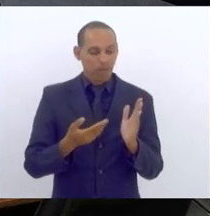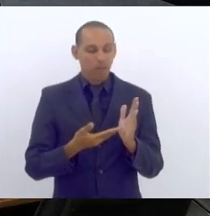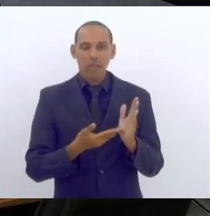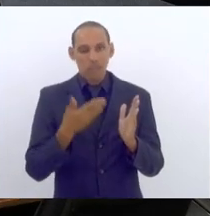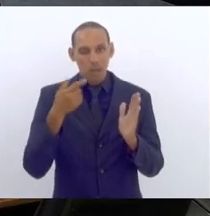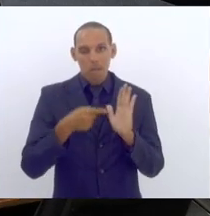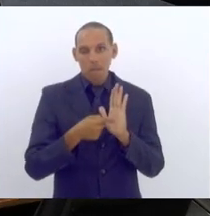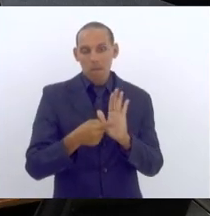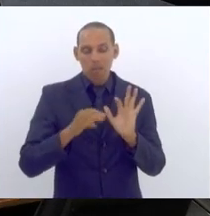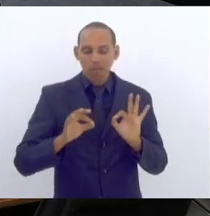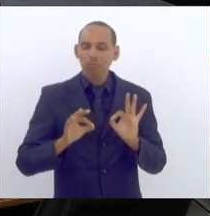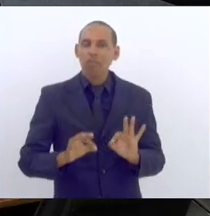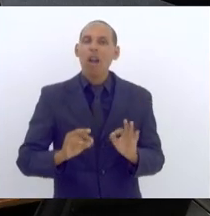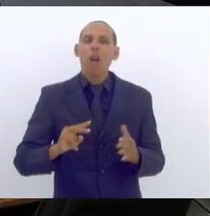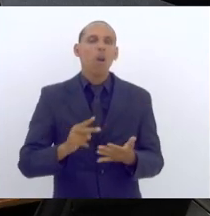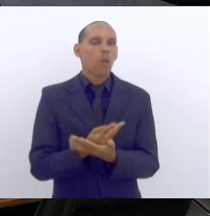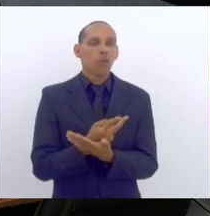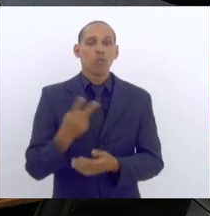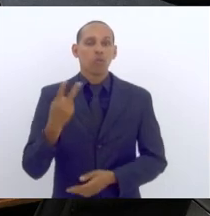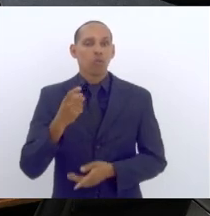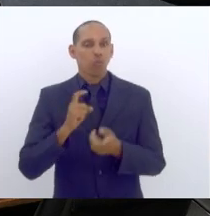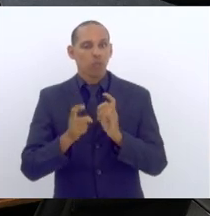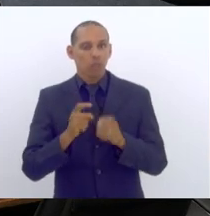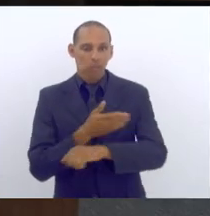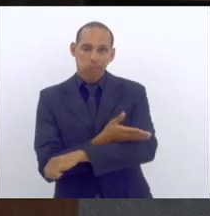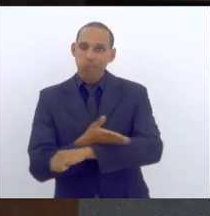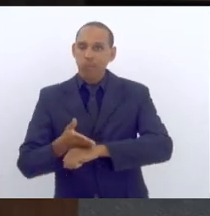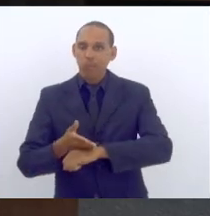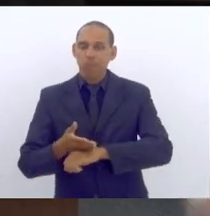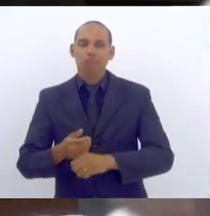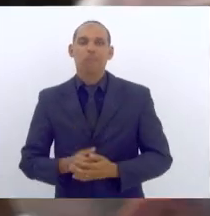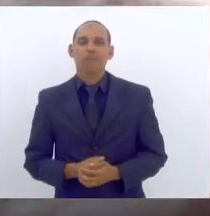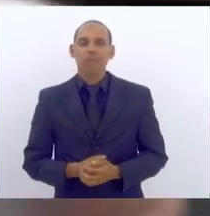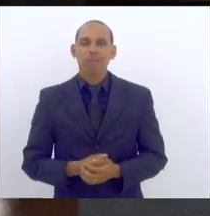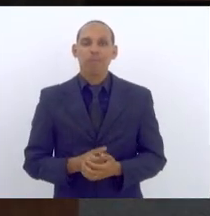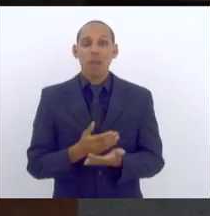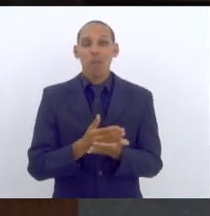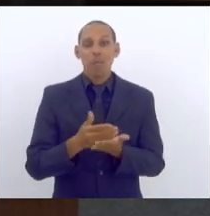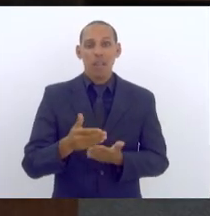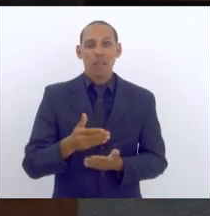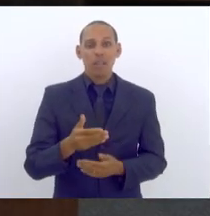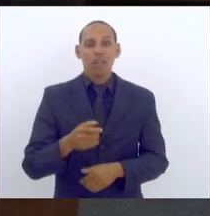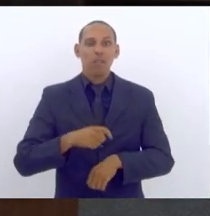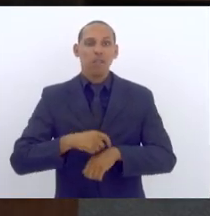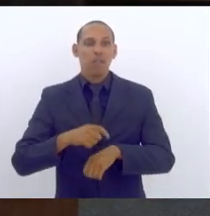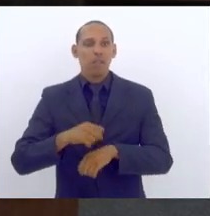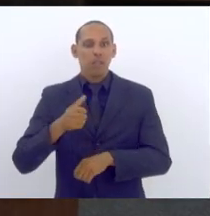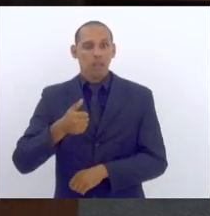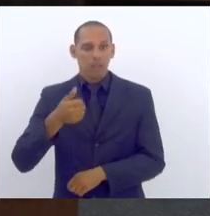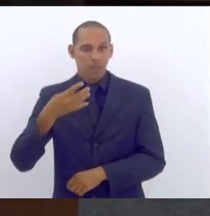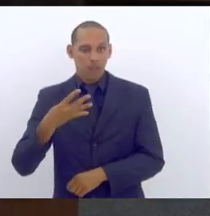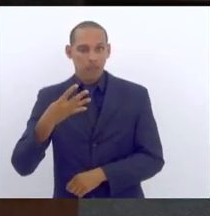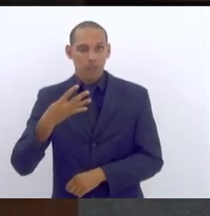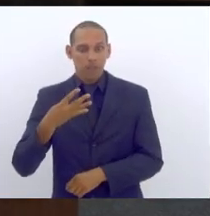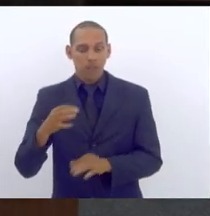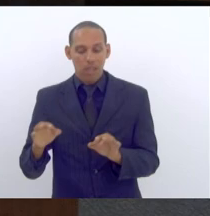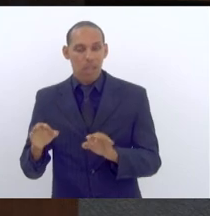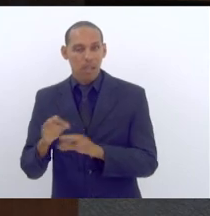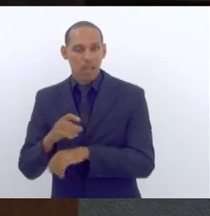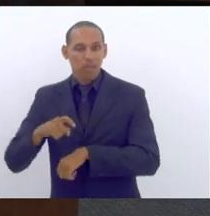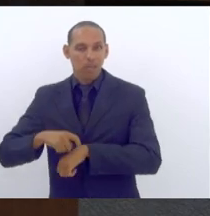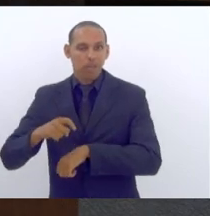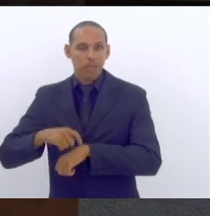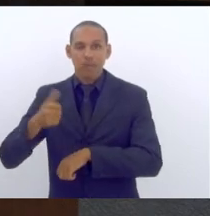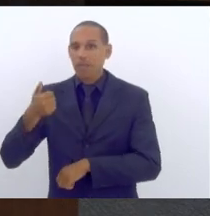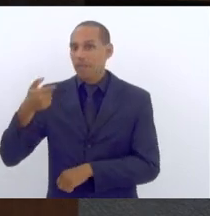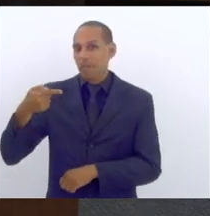o ocorrido na segunda sessão ordinária que é iniciada às 14 horas encerrou suas